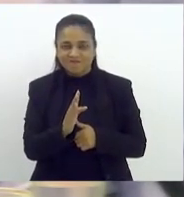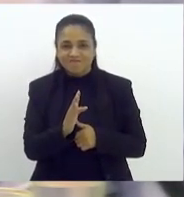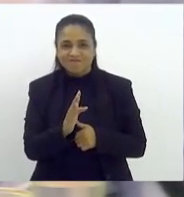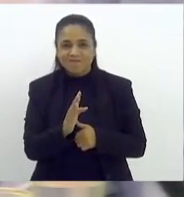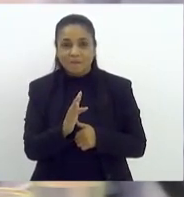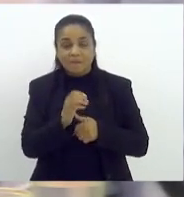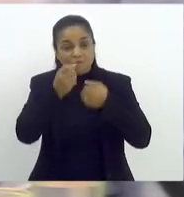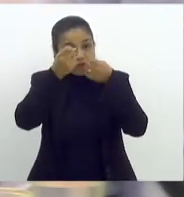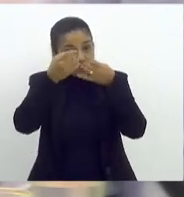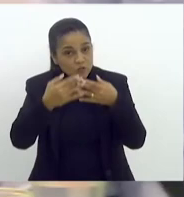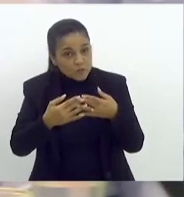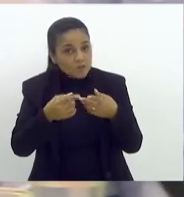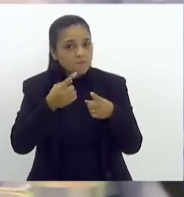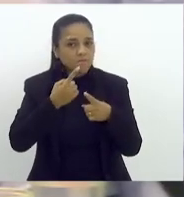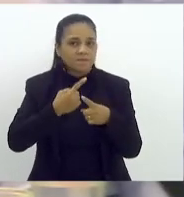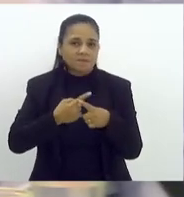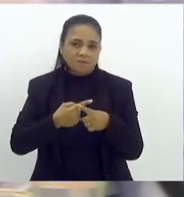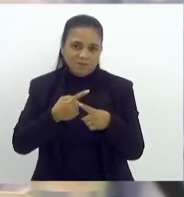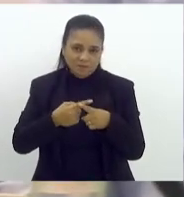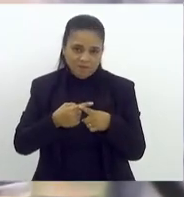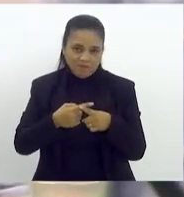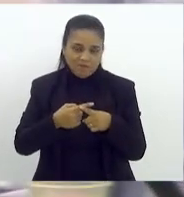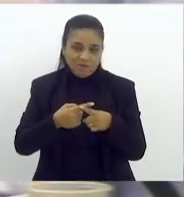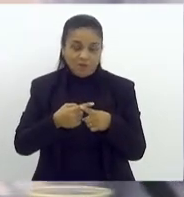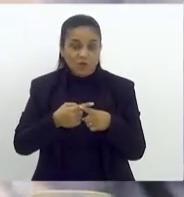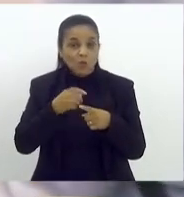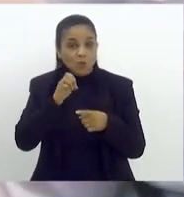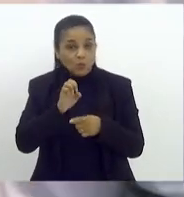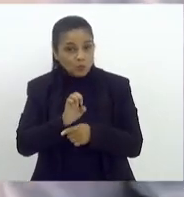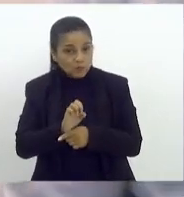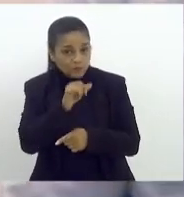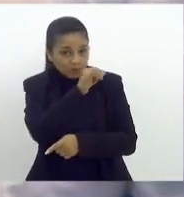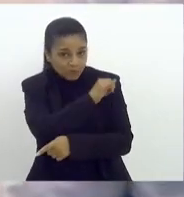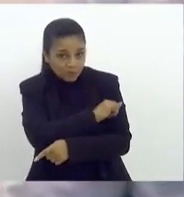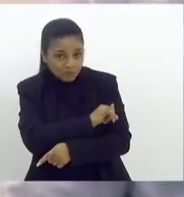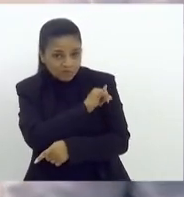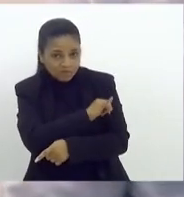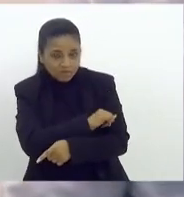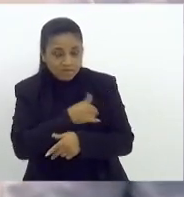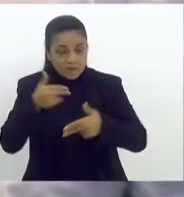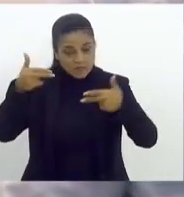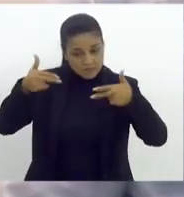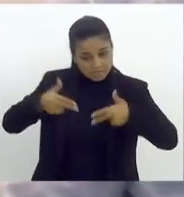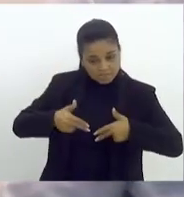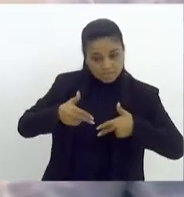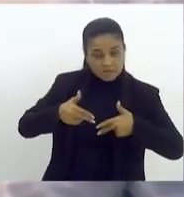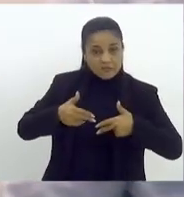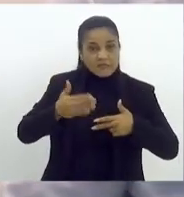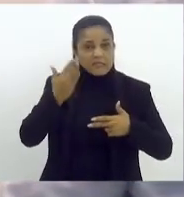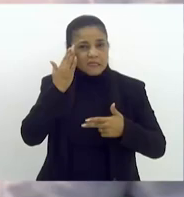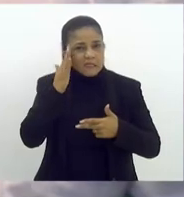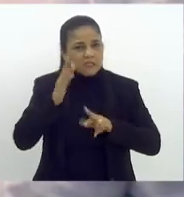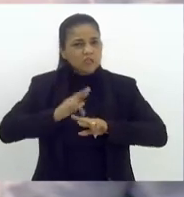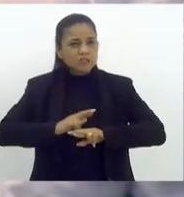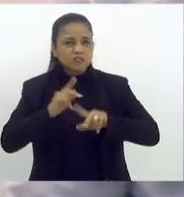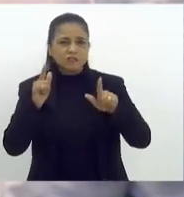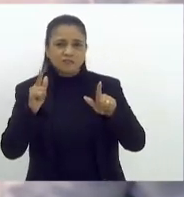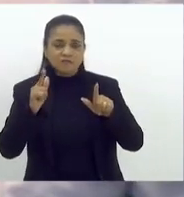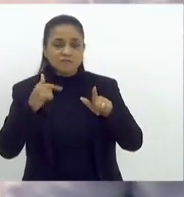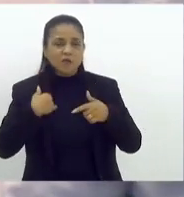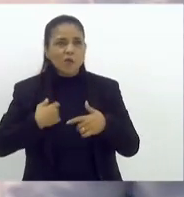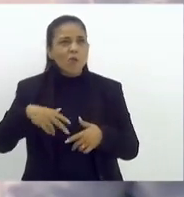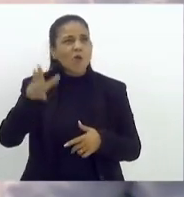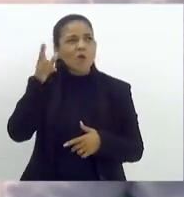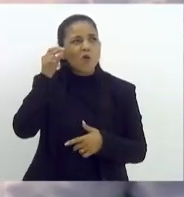eu vou eu vou explicar porque é o Rio de Janeiro ele entendeu o Hip Hop diferente cara eu ouvia